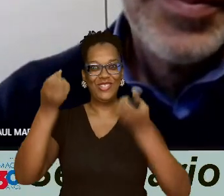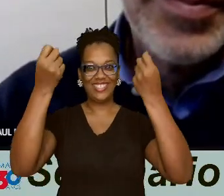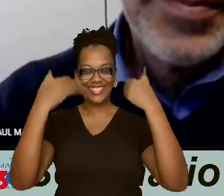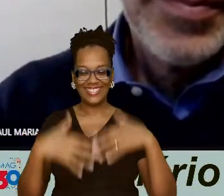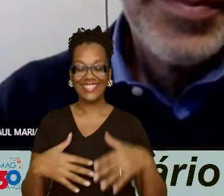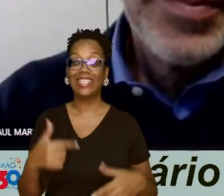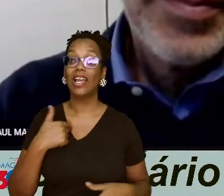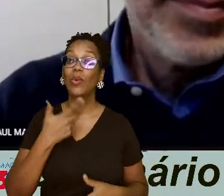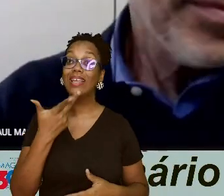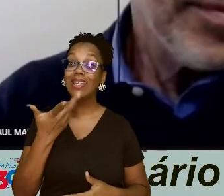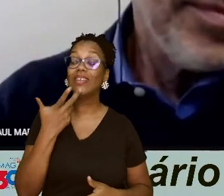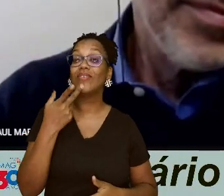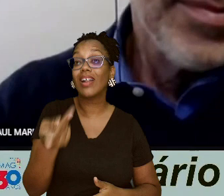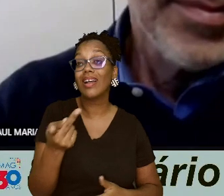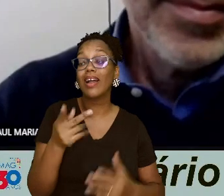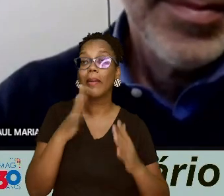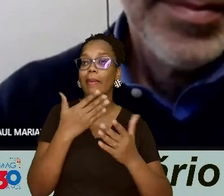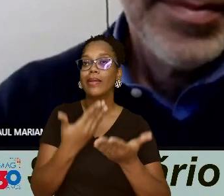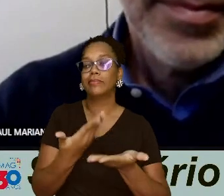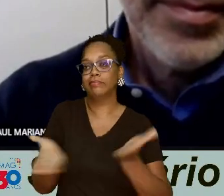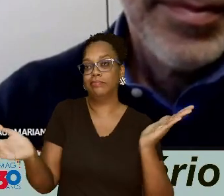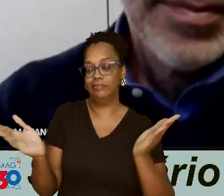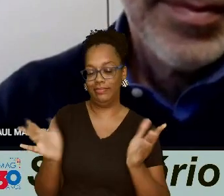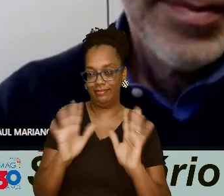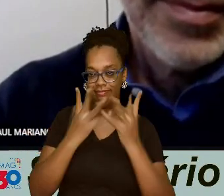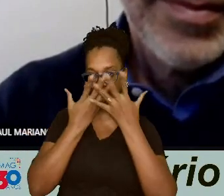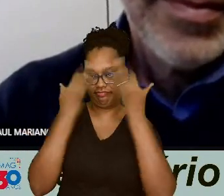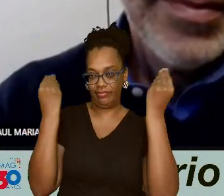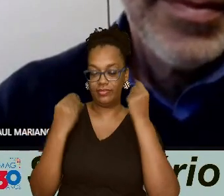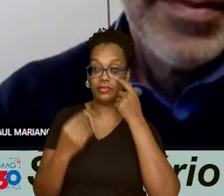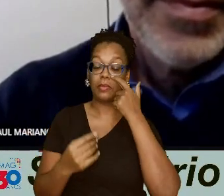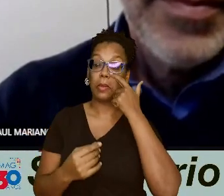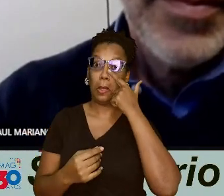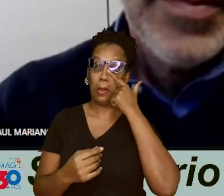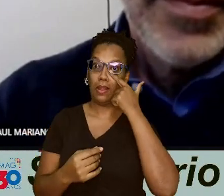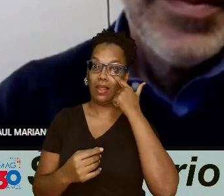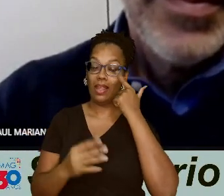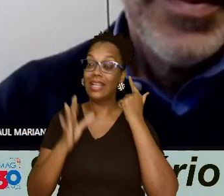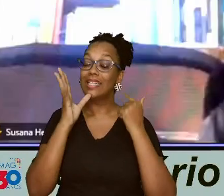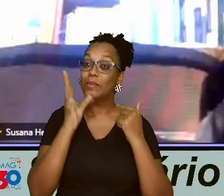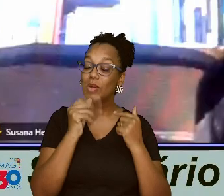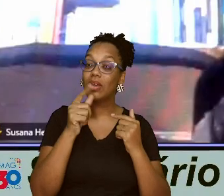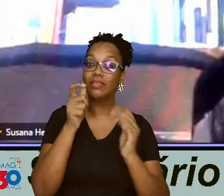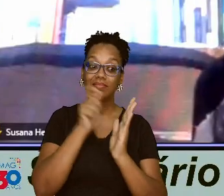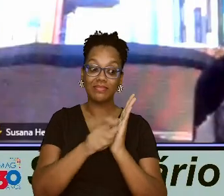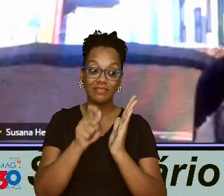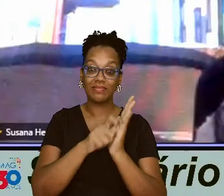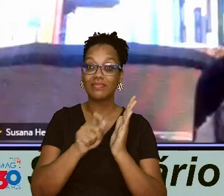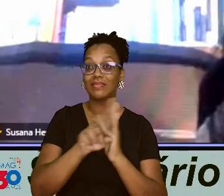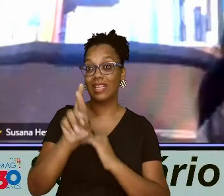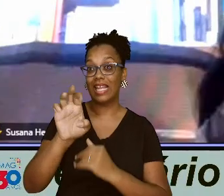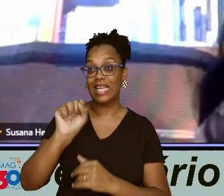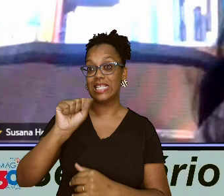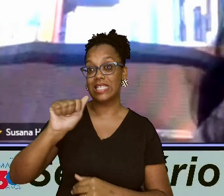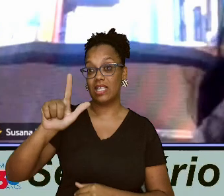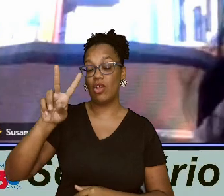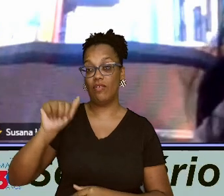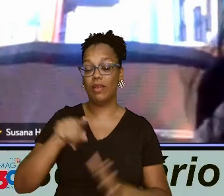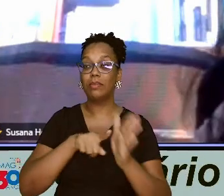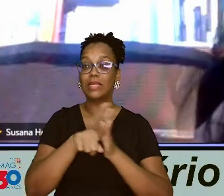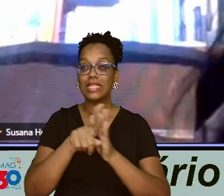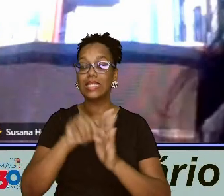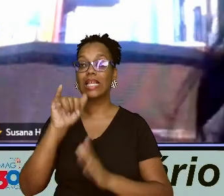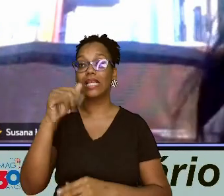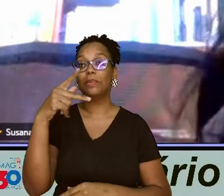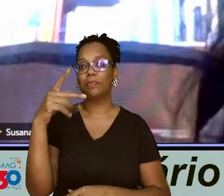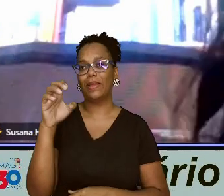queria ter dito, mas que acabou passando, que, embora parece que um de vocês tenha ressalvas com relação à pesquisa do IPEA, né, que é uma